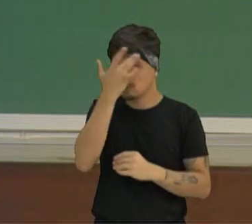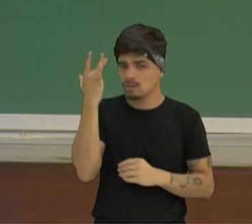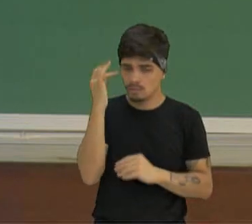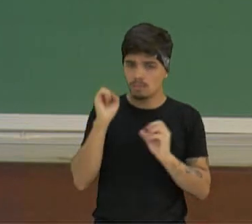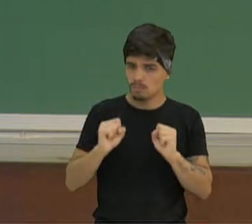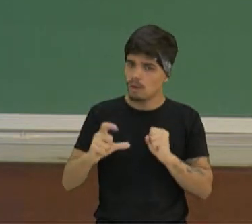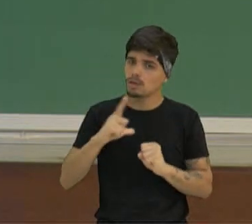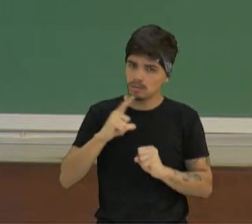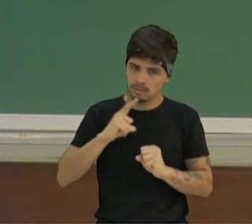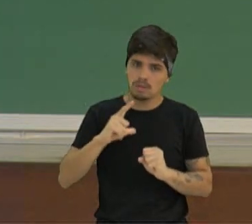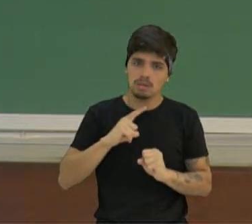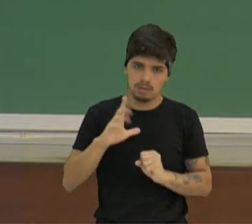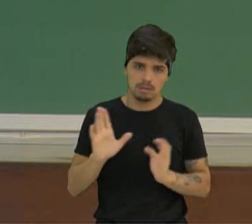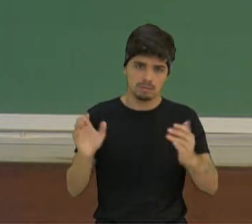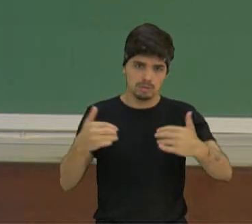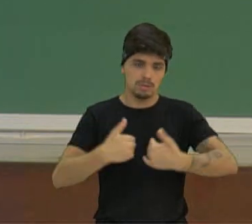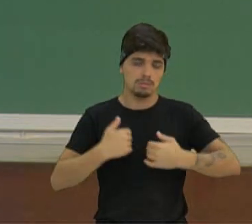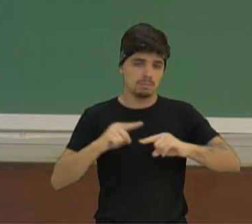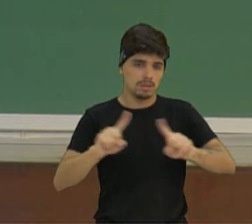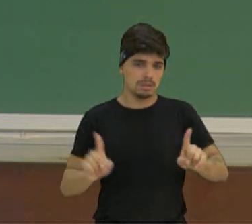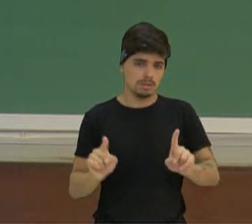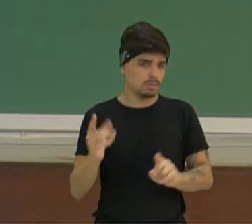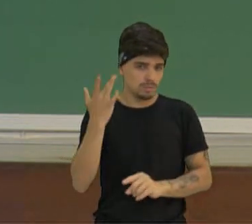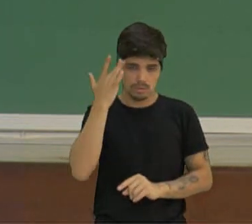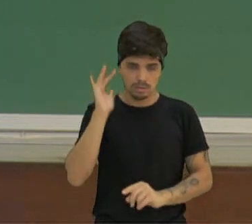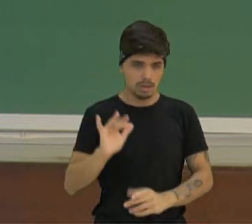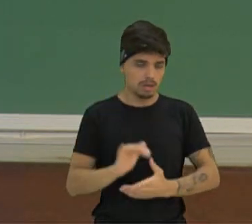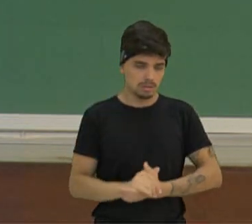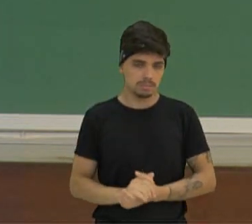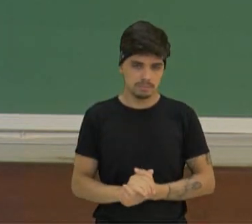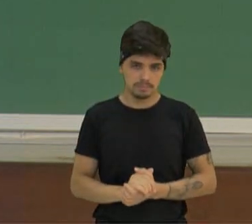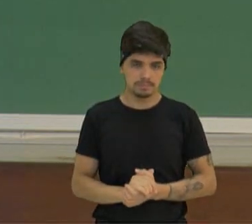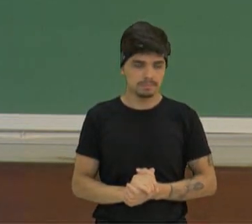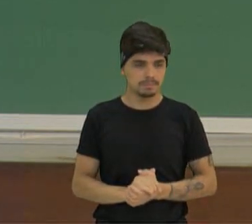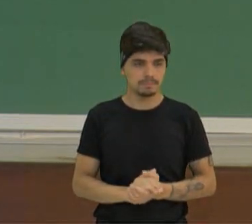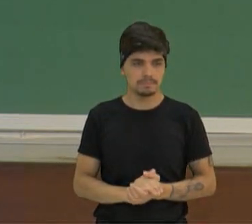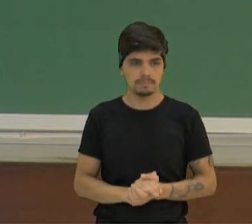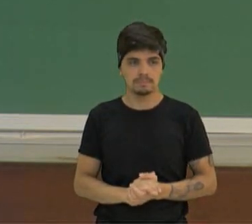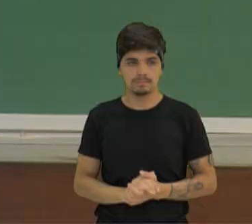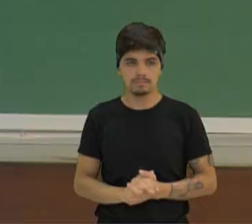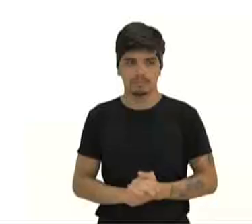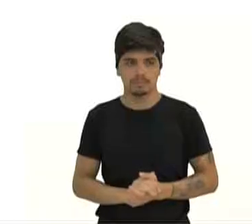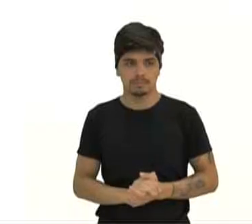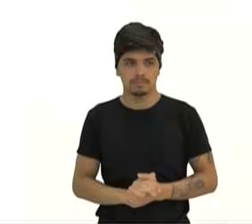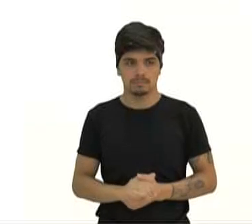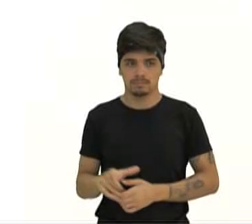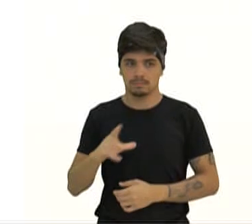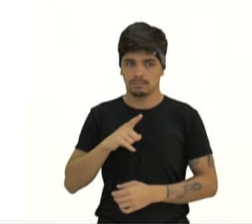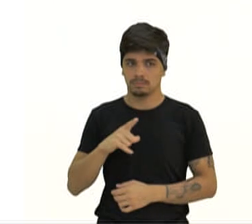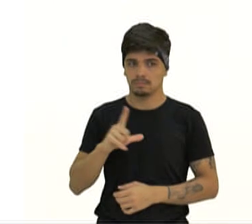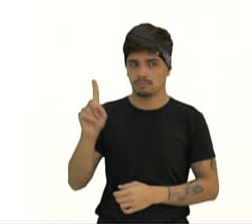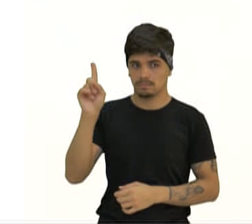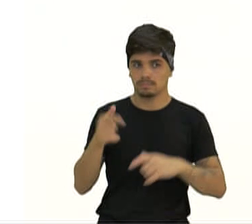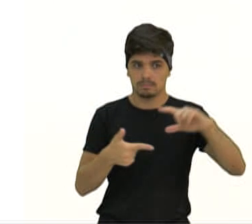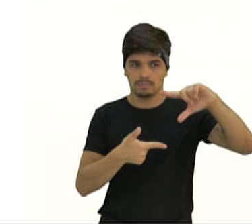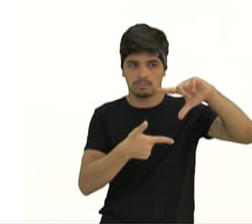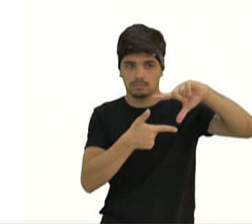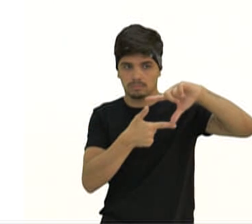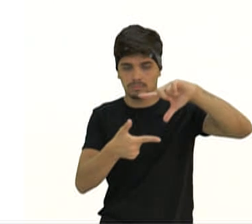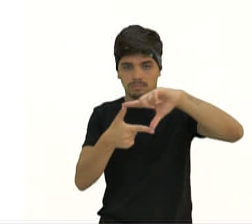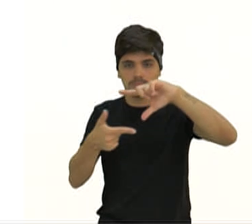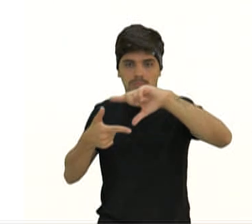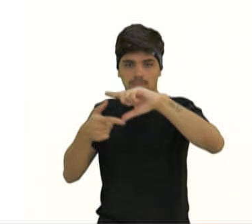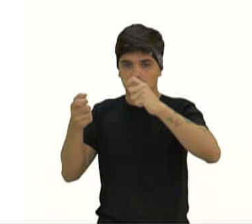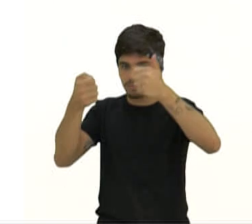autista e nem sabem então isso aumentaria até até mesmo os números nós temos aqui a tirinha então em que ele vai